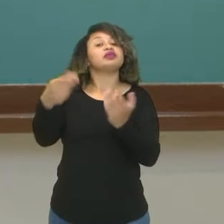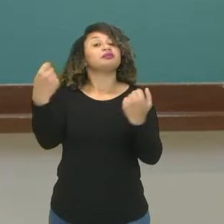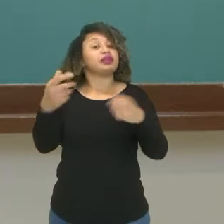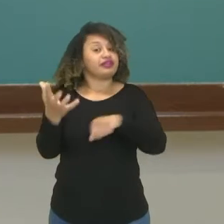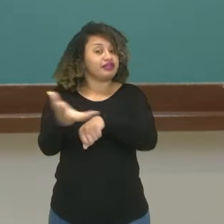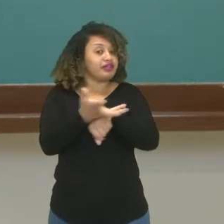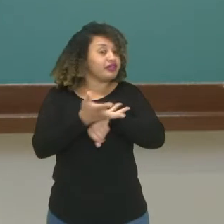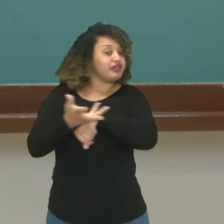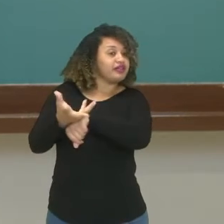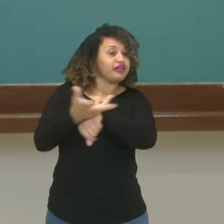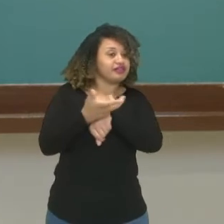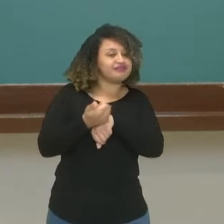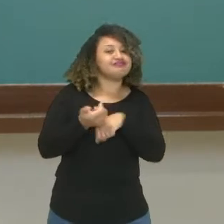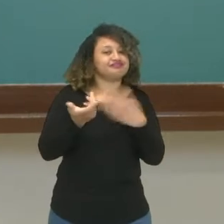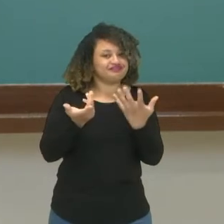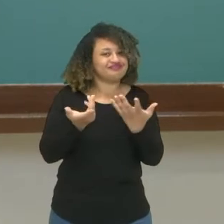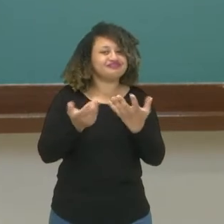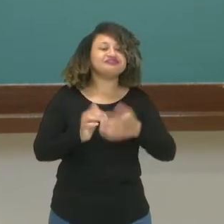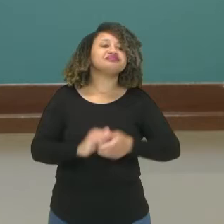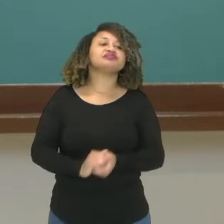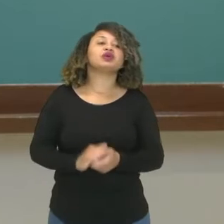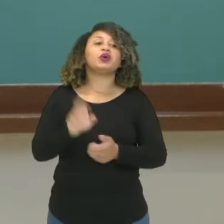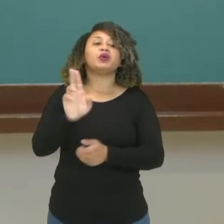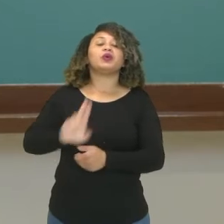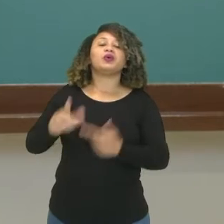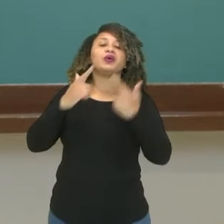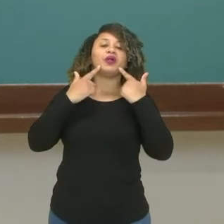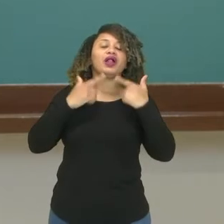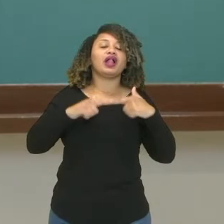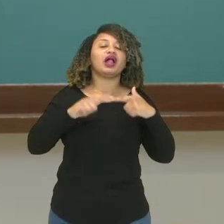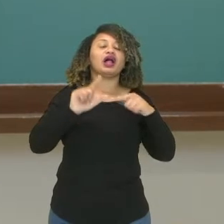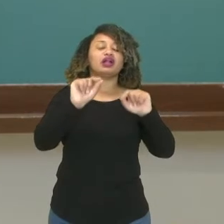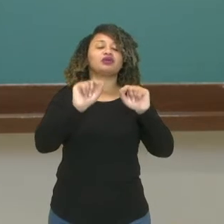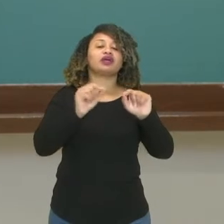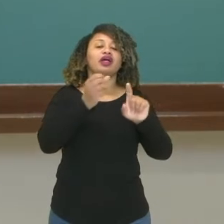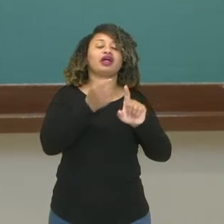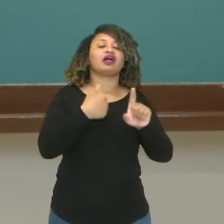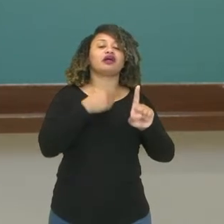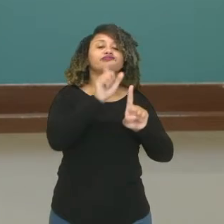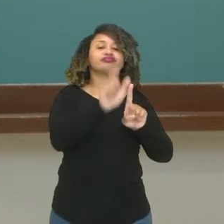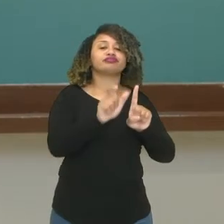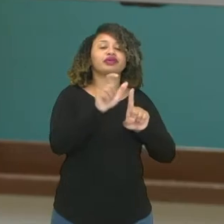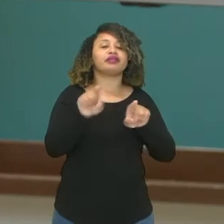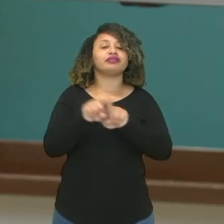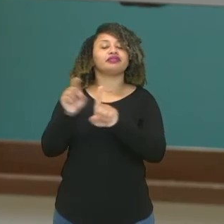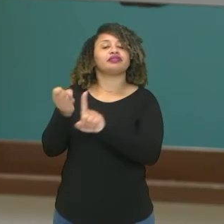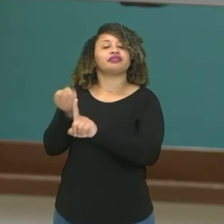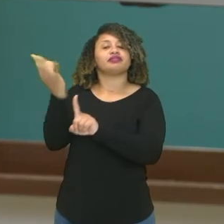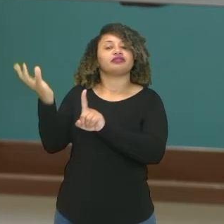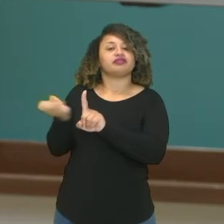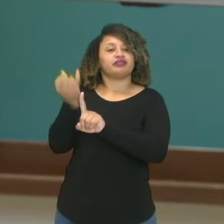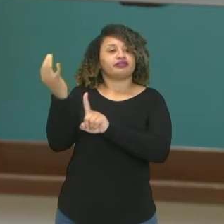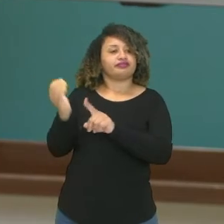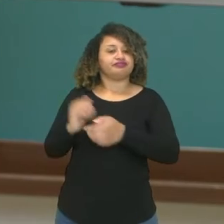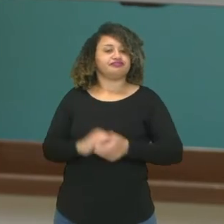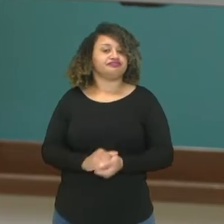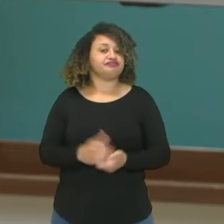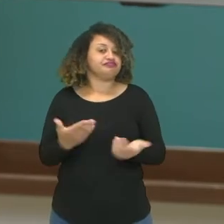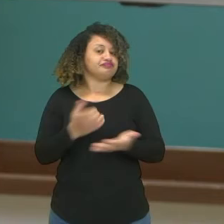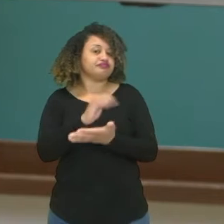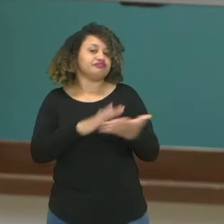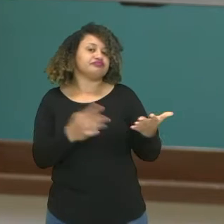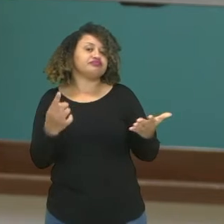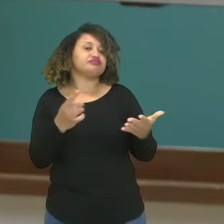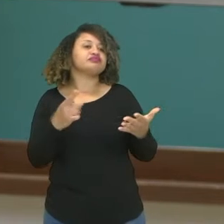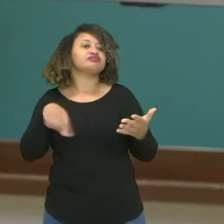ele é argumentativo. E utiliza a linguagem verbal e não verbal. Atividade 1, você